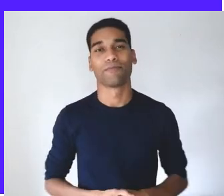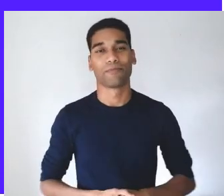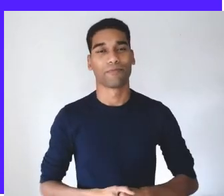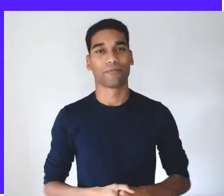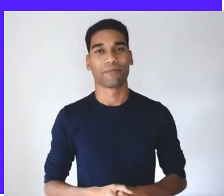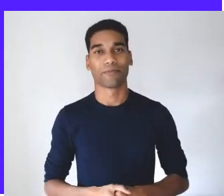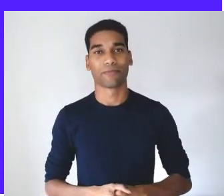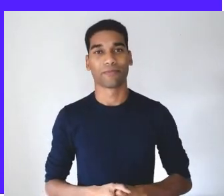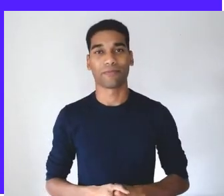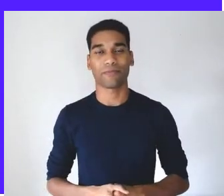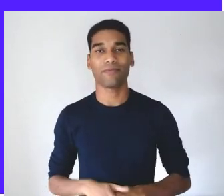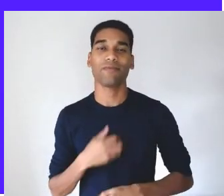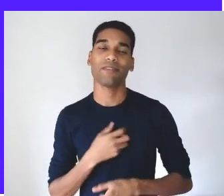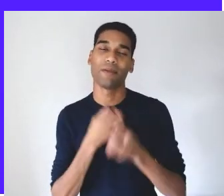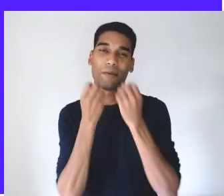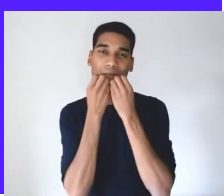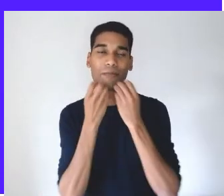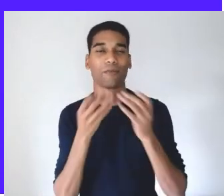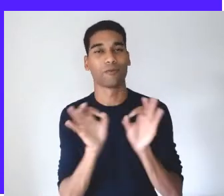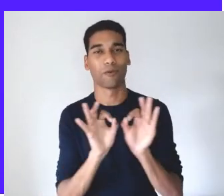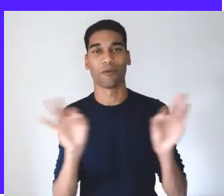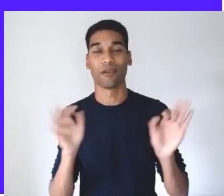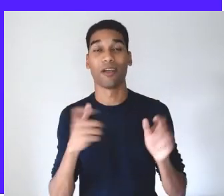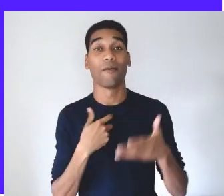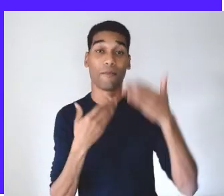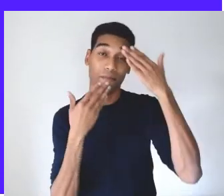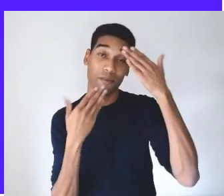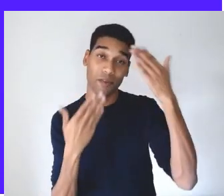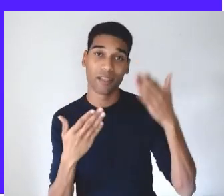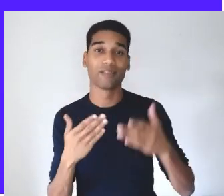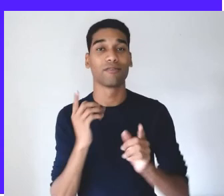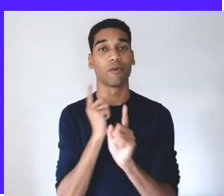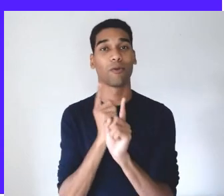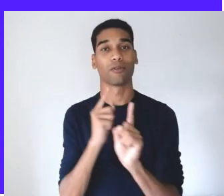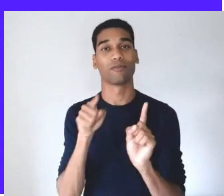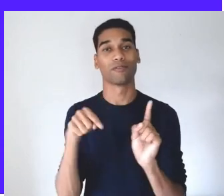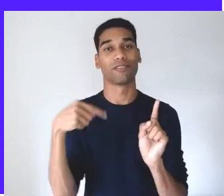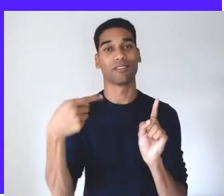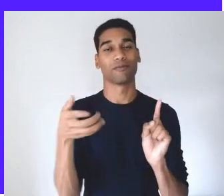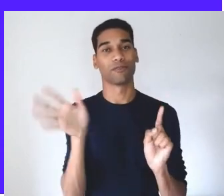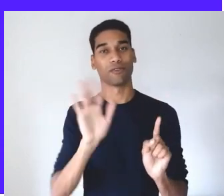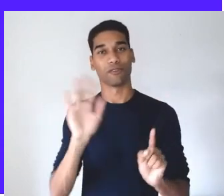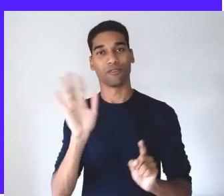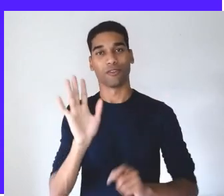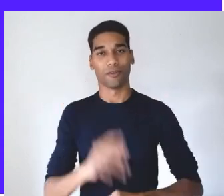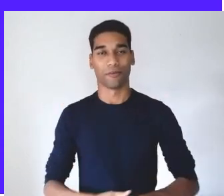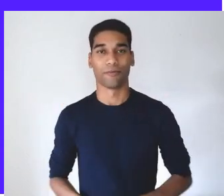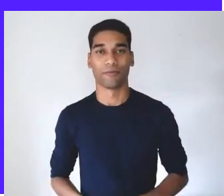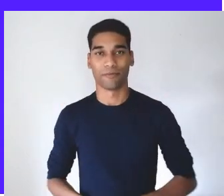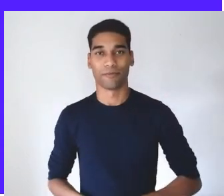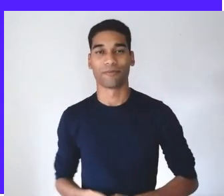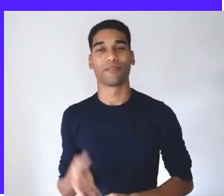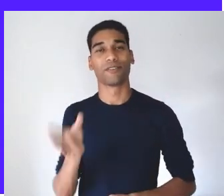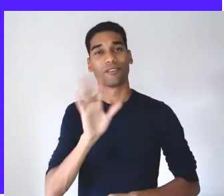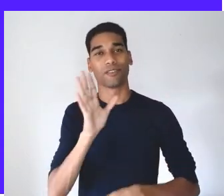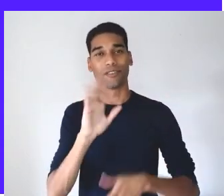Então tá, gente. Brigadão e até mais. Tchau, tchau. Tchau. Obrigada,